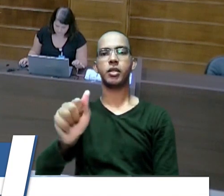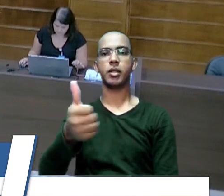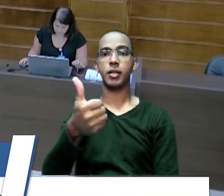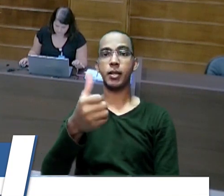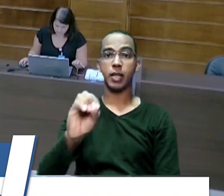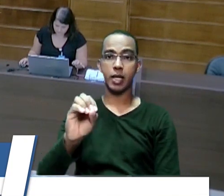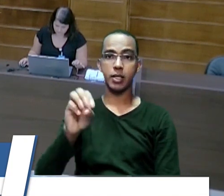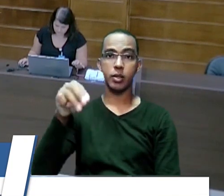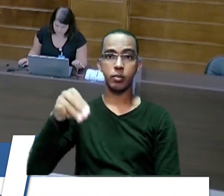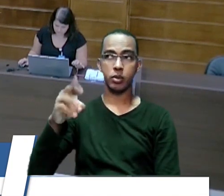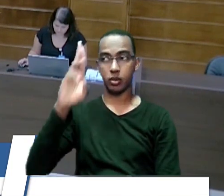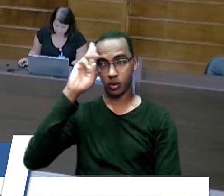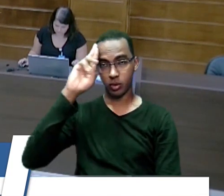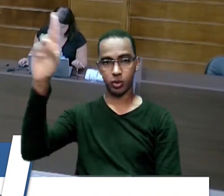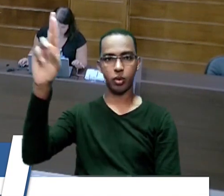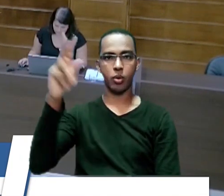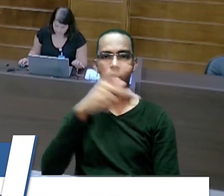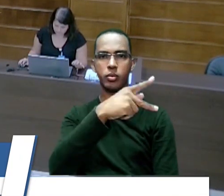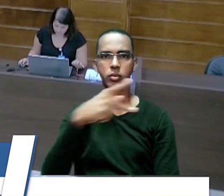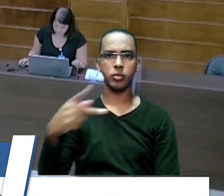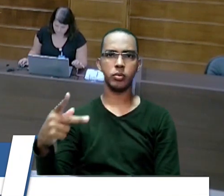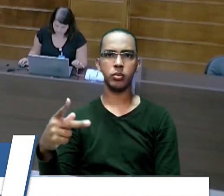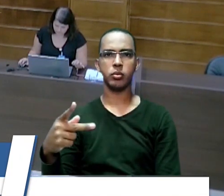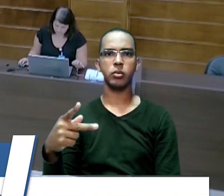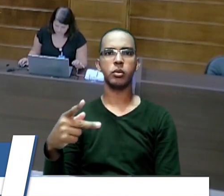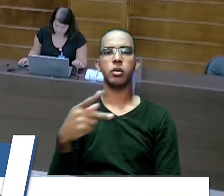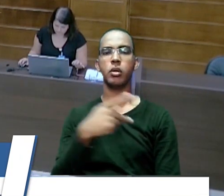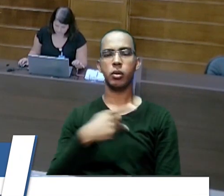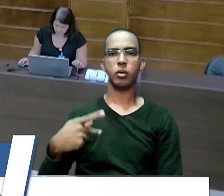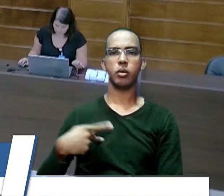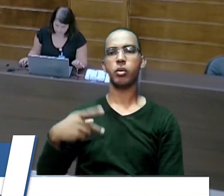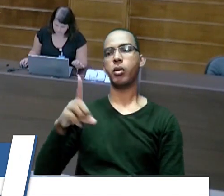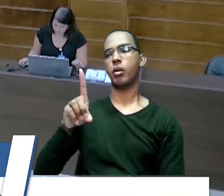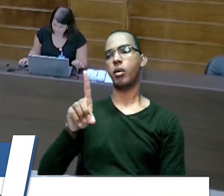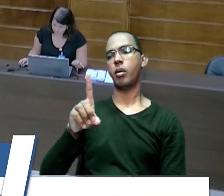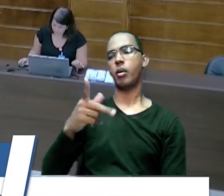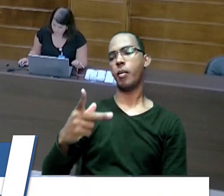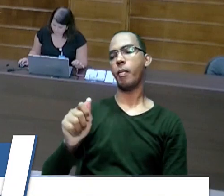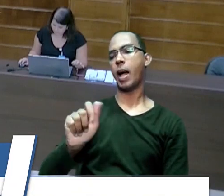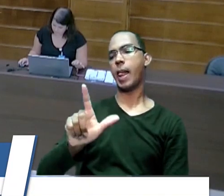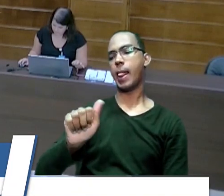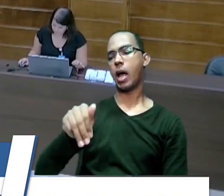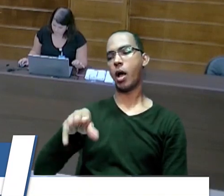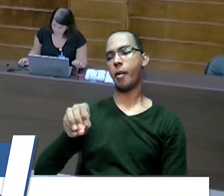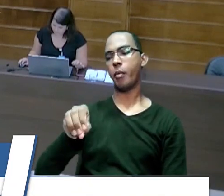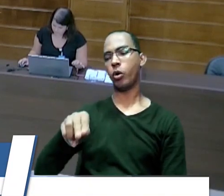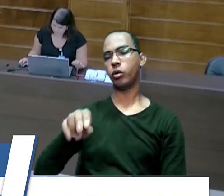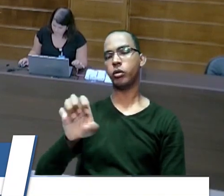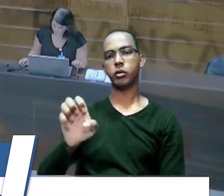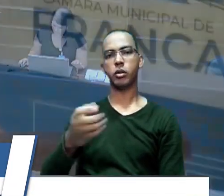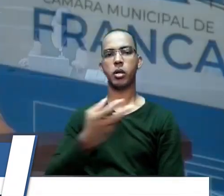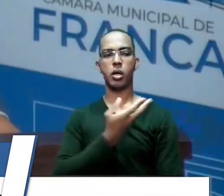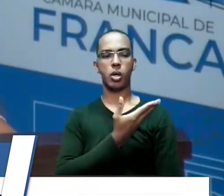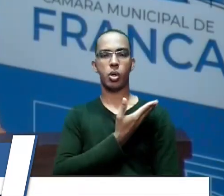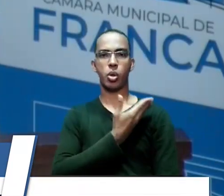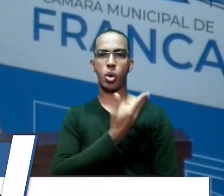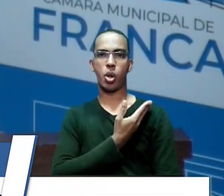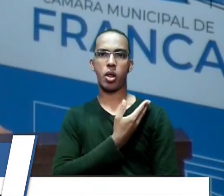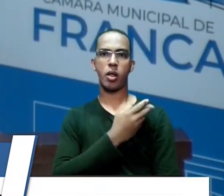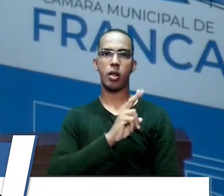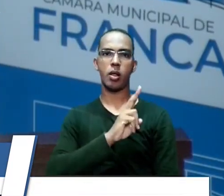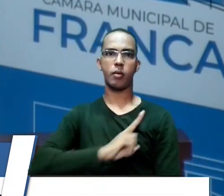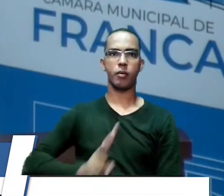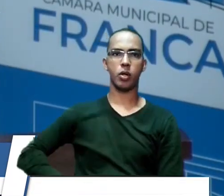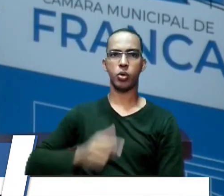Senhor presidente, pastor Palamone, nobres vereadores, nobres vereadoras e todos que